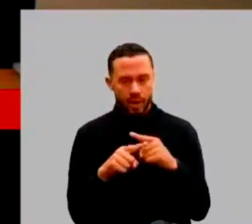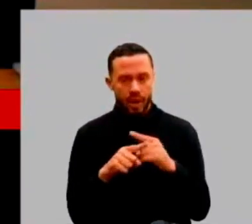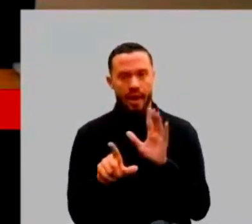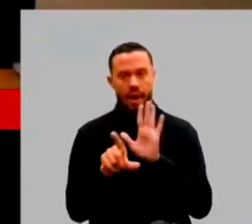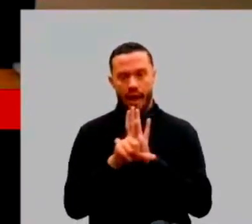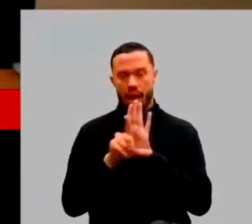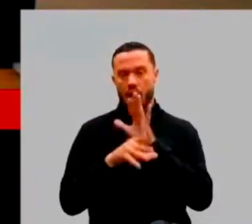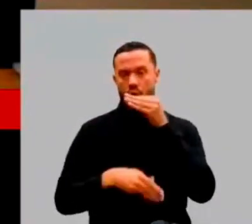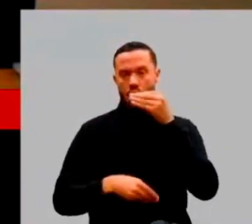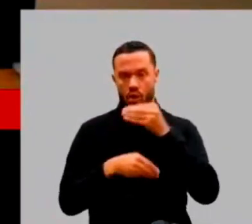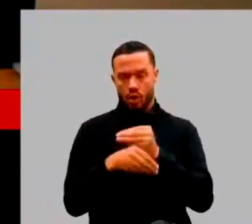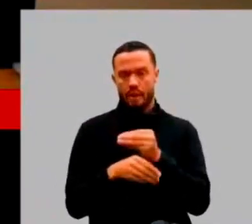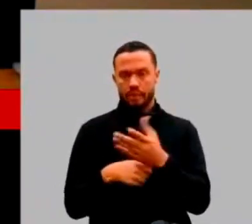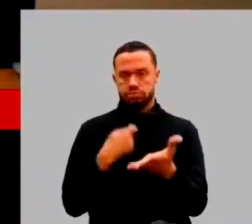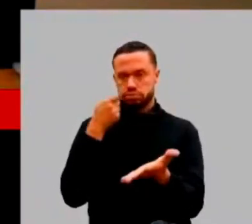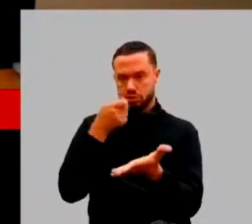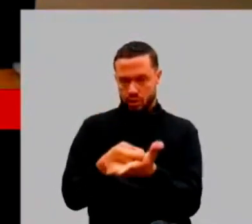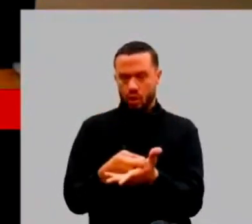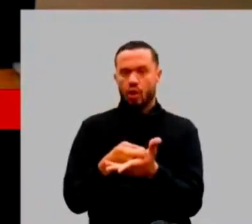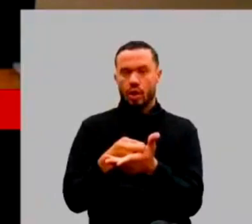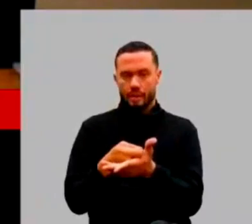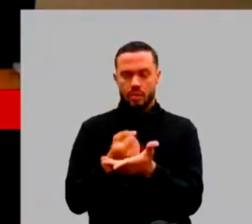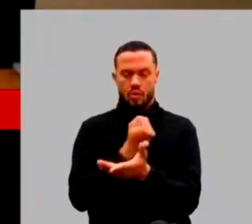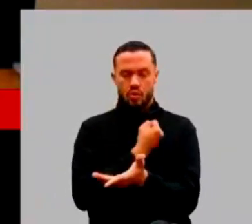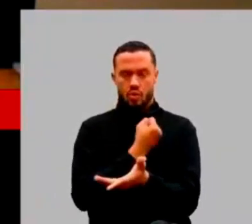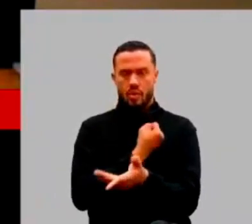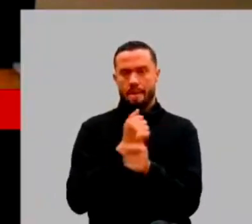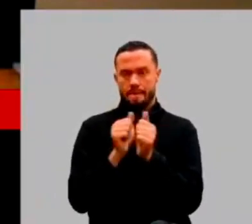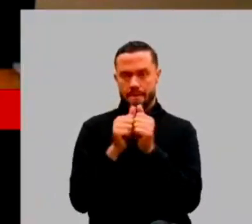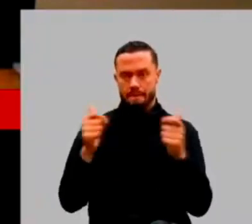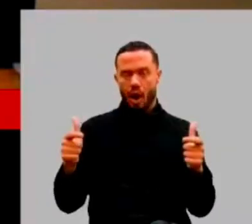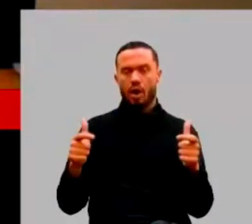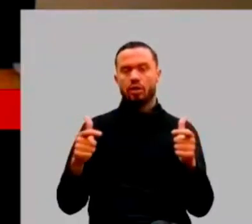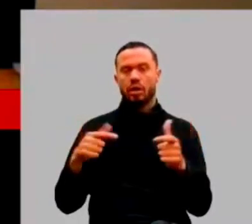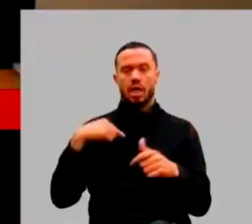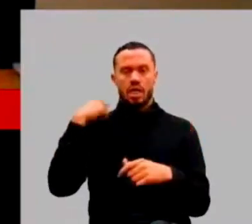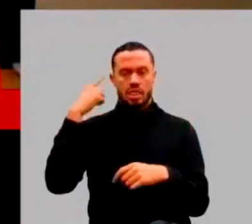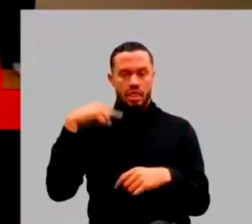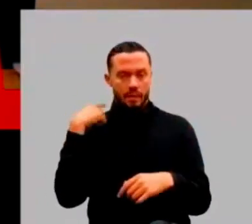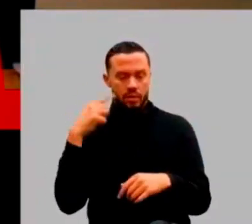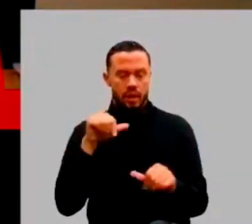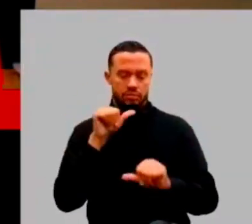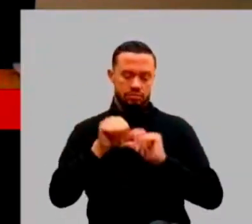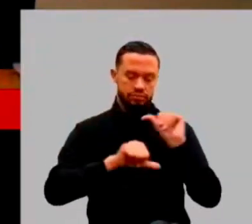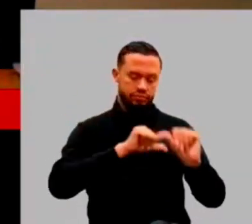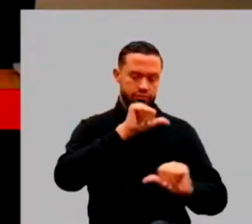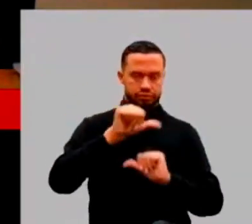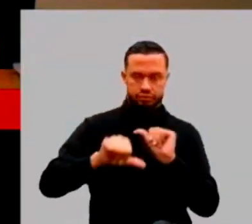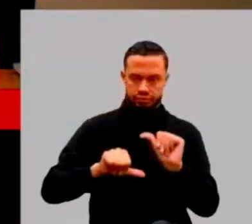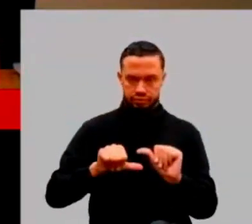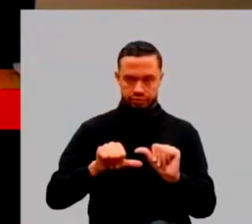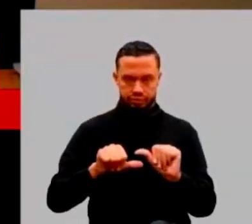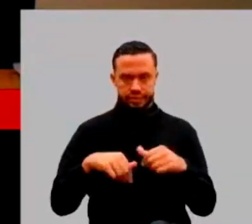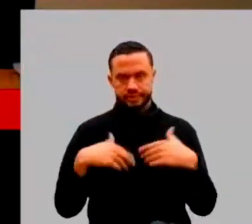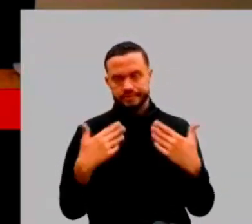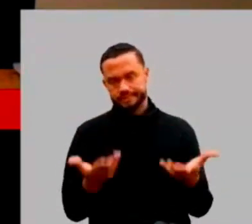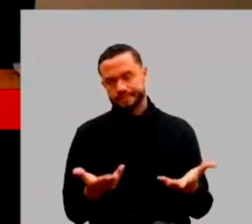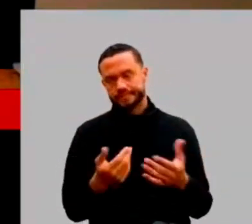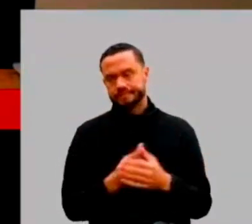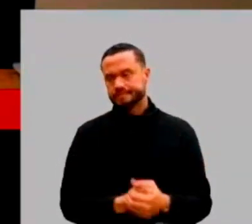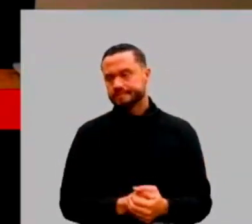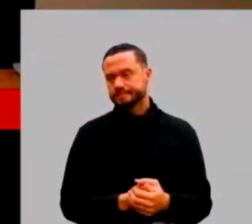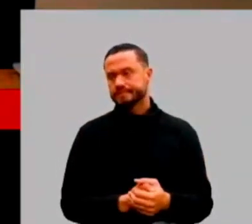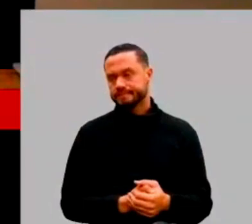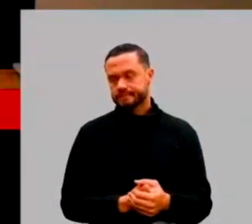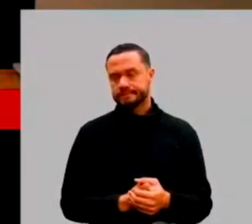Complementar exige um número maior de Deputados para a sua alteração então de fato